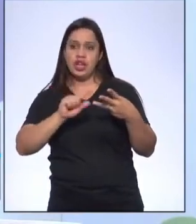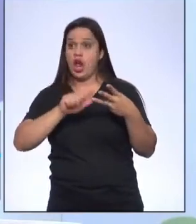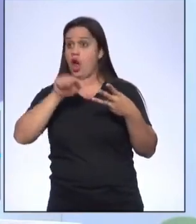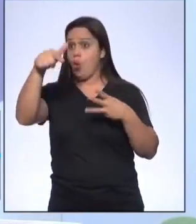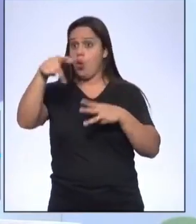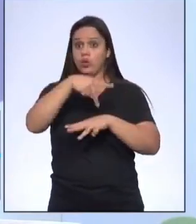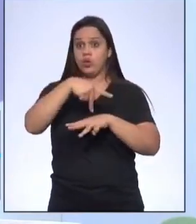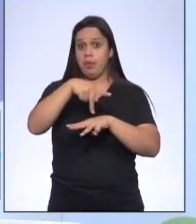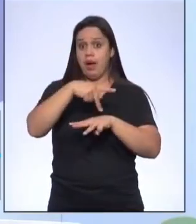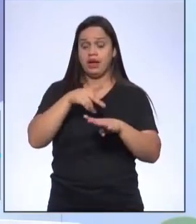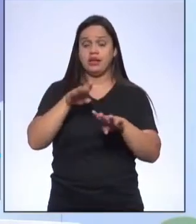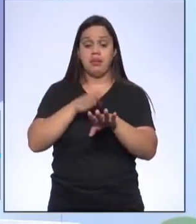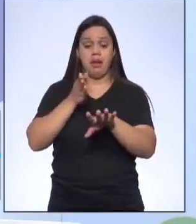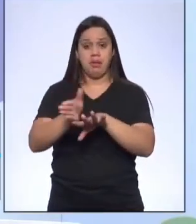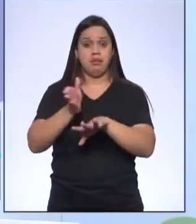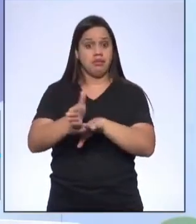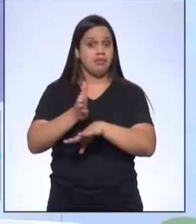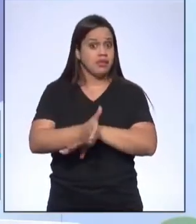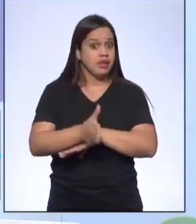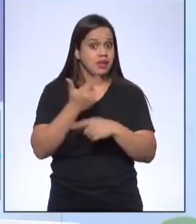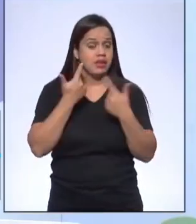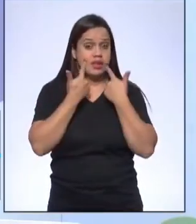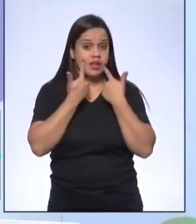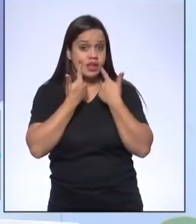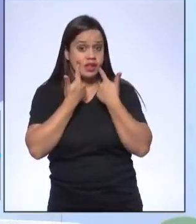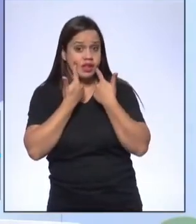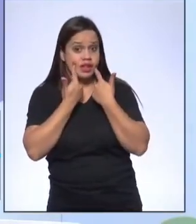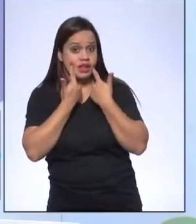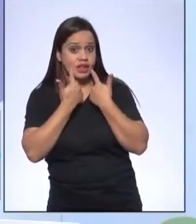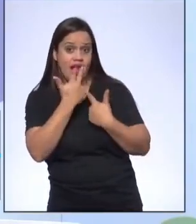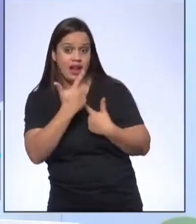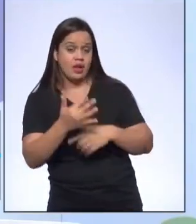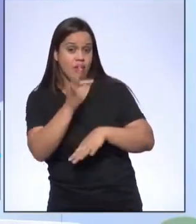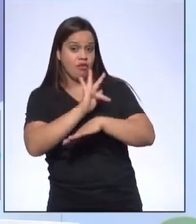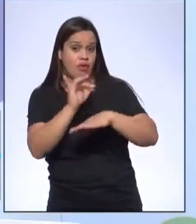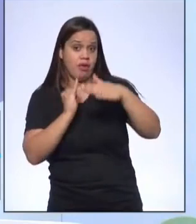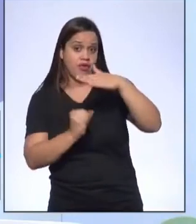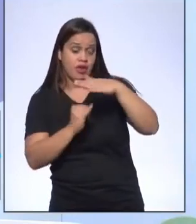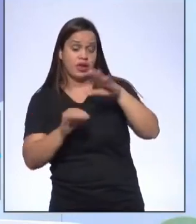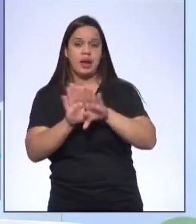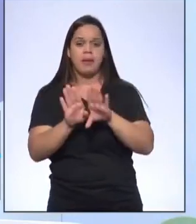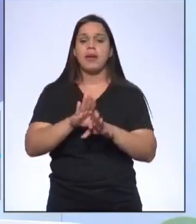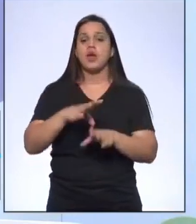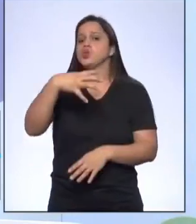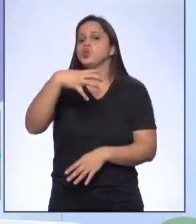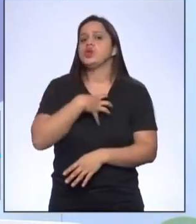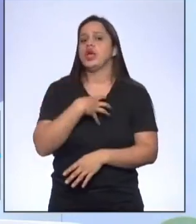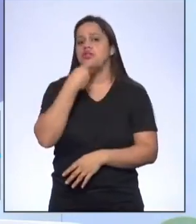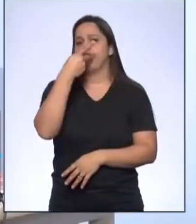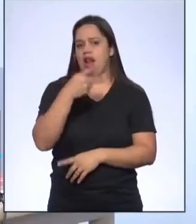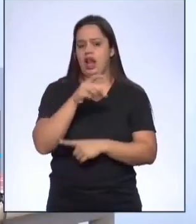as variantes da língua mais formal e informal. Exemplo, por exemplo, de um sotaque, Mo.